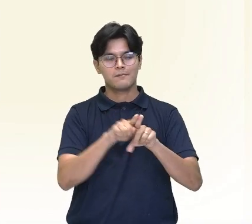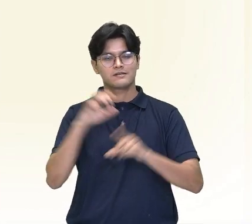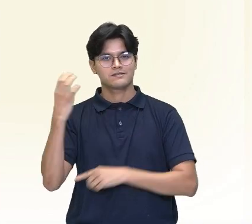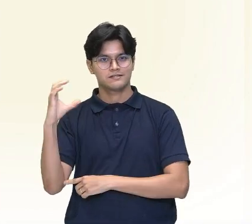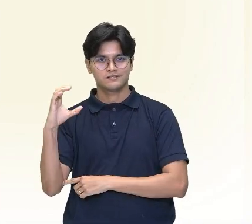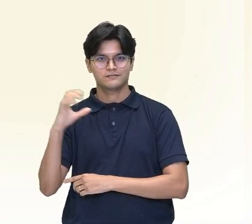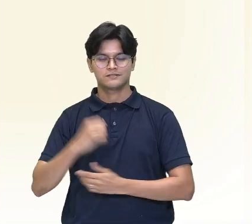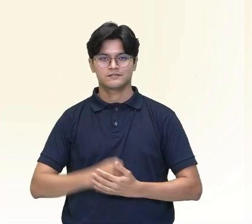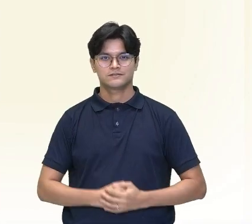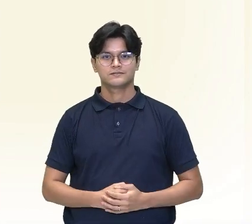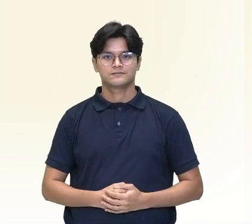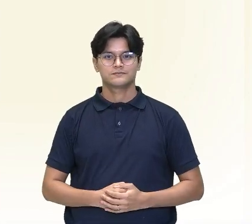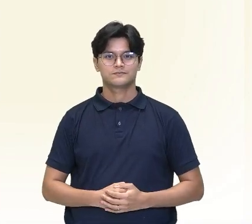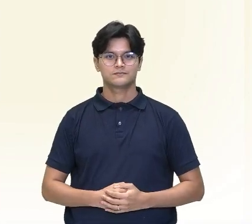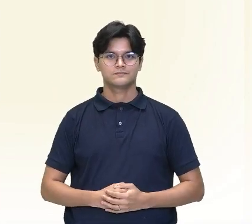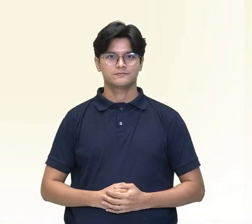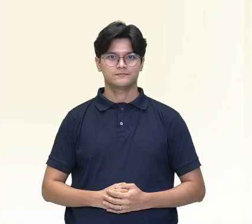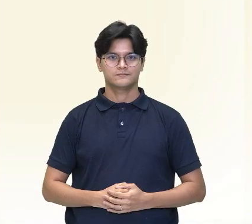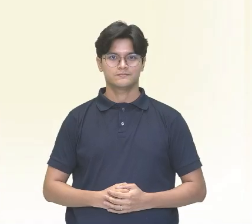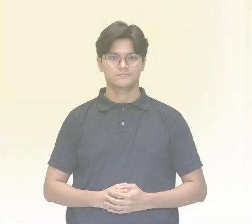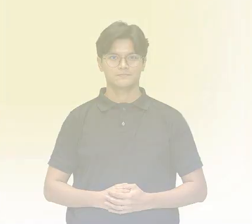científicas.